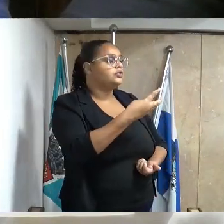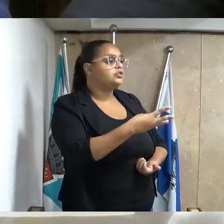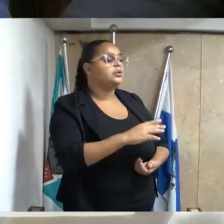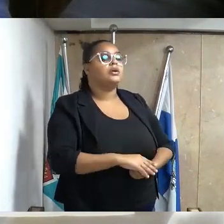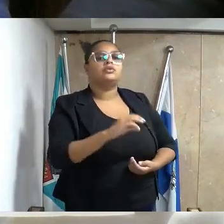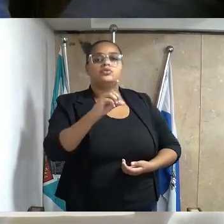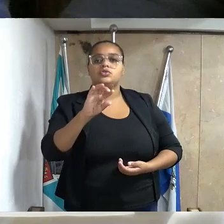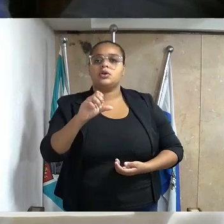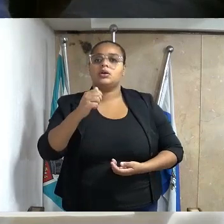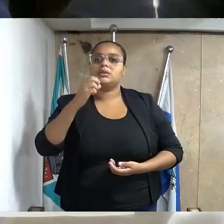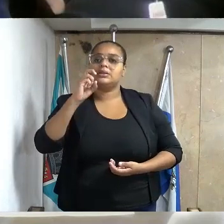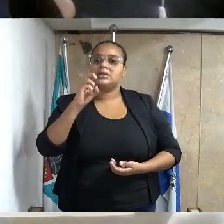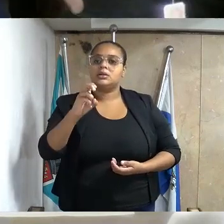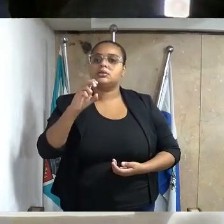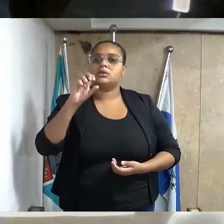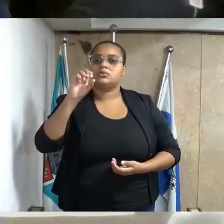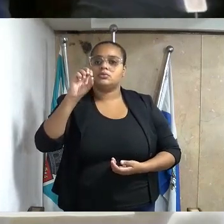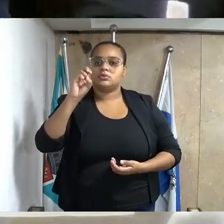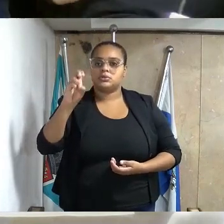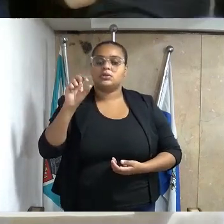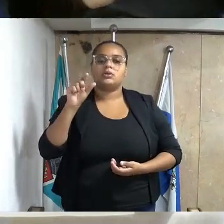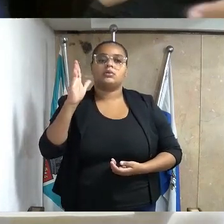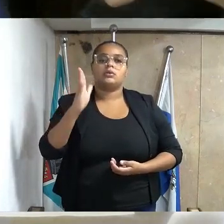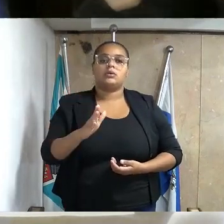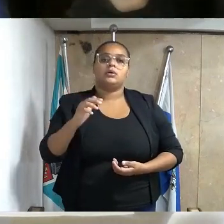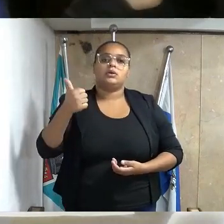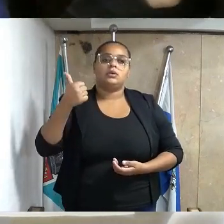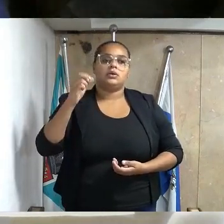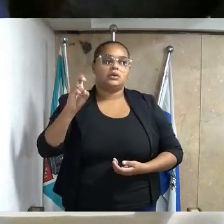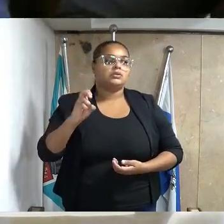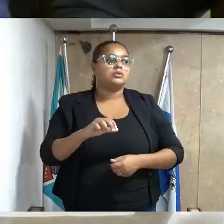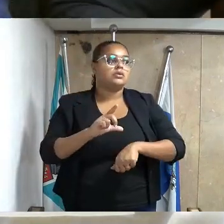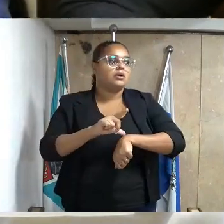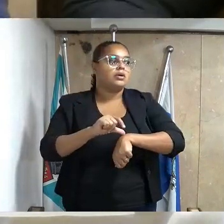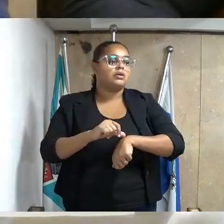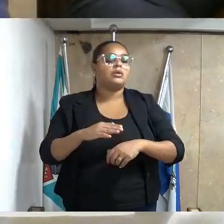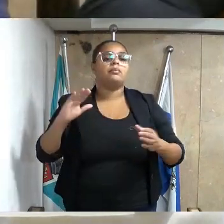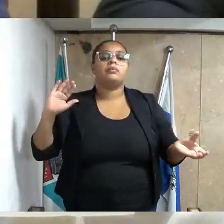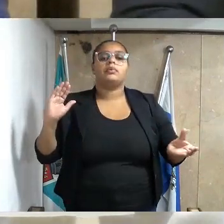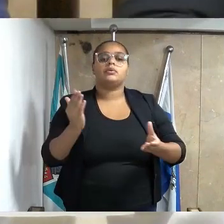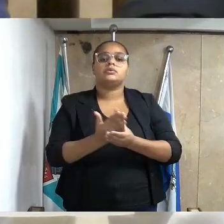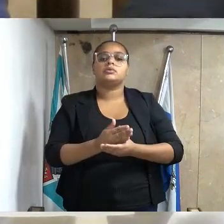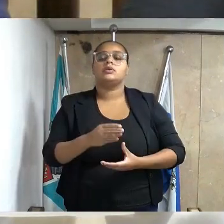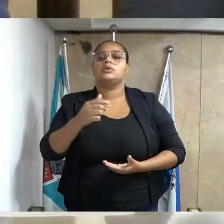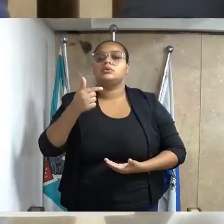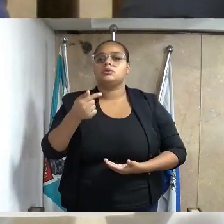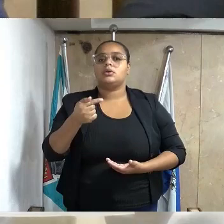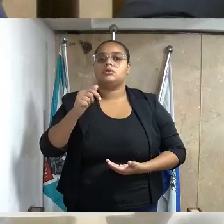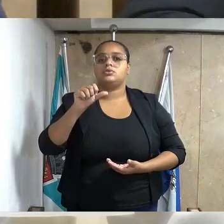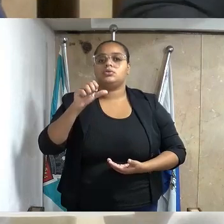dia 30/5/2023, às 15 horas. Processo número